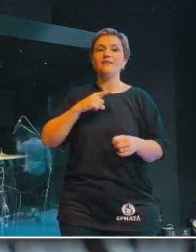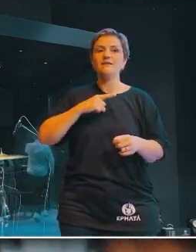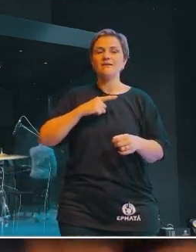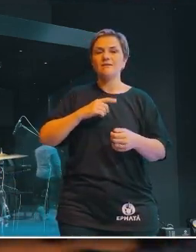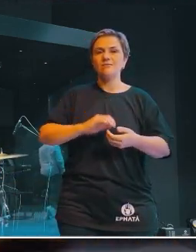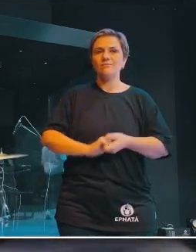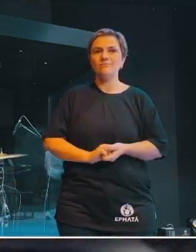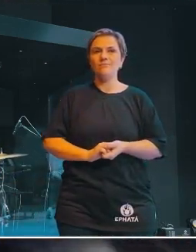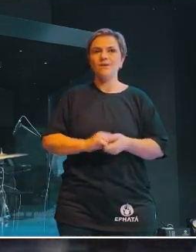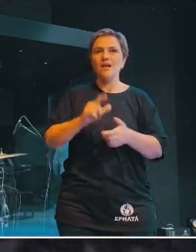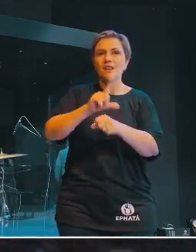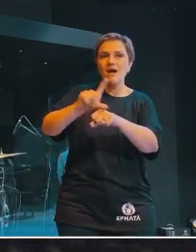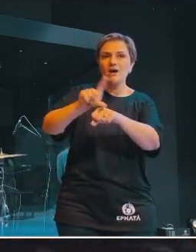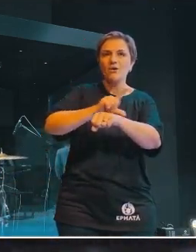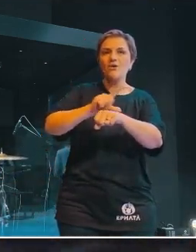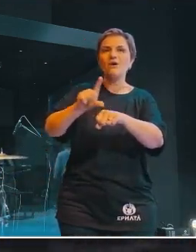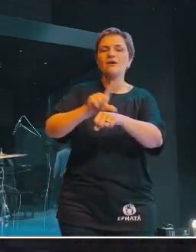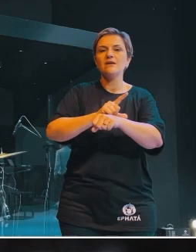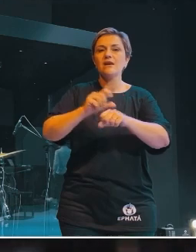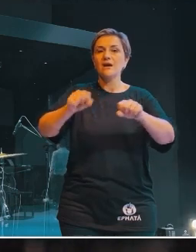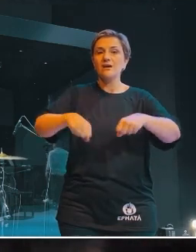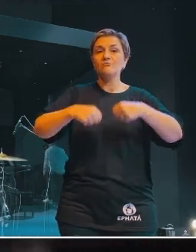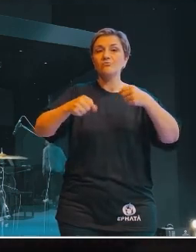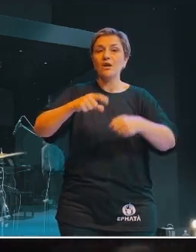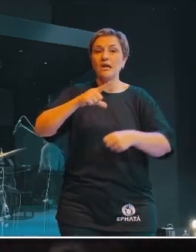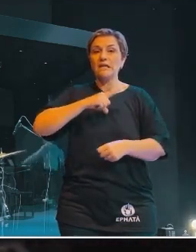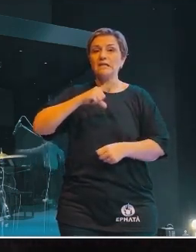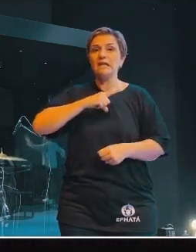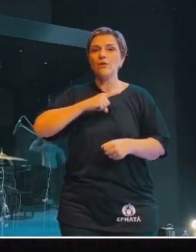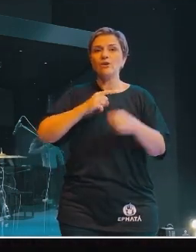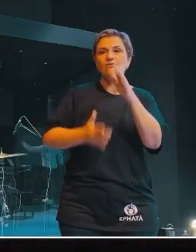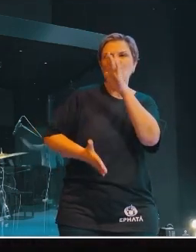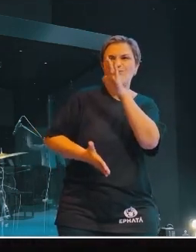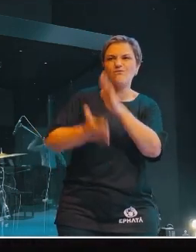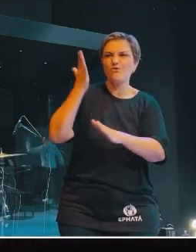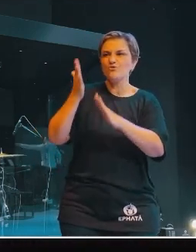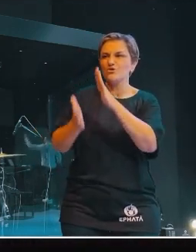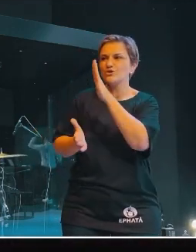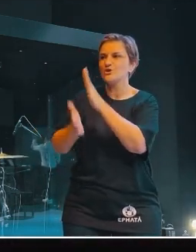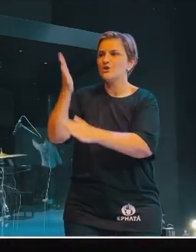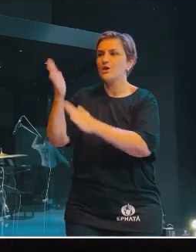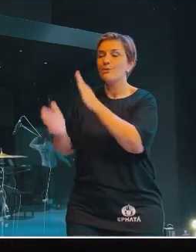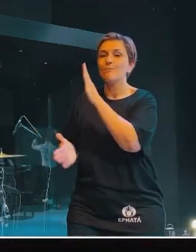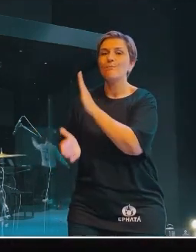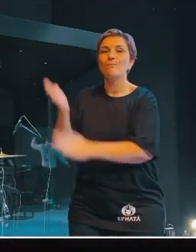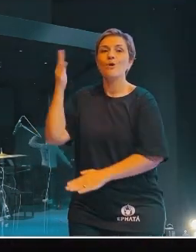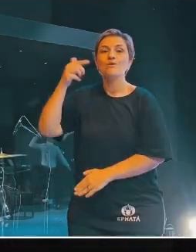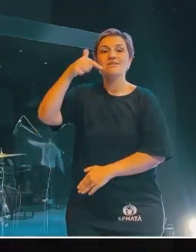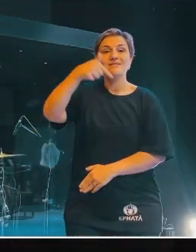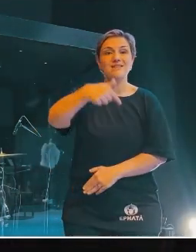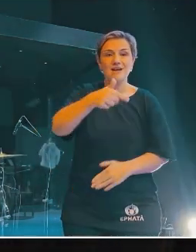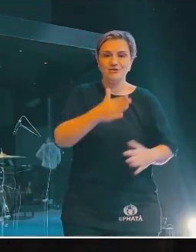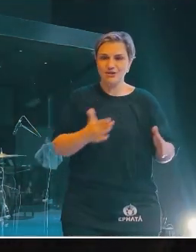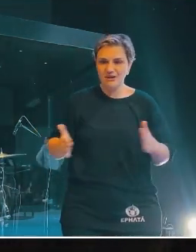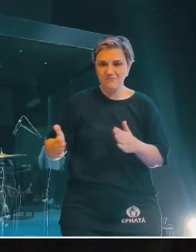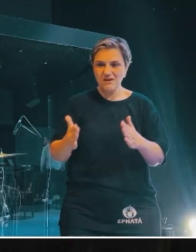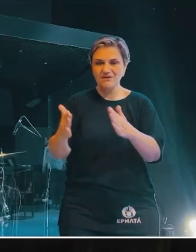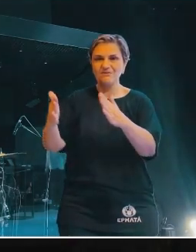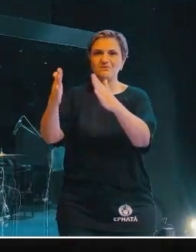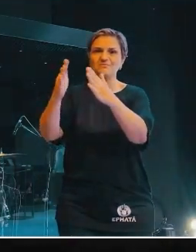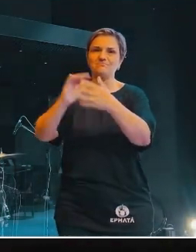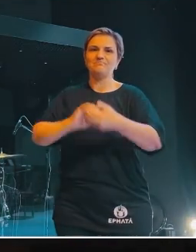Canoas, eu estou profetizando, e terão que fugir por 7 caminhos.